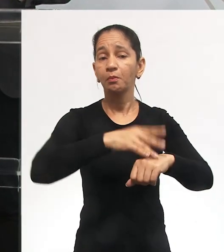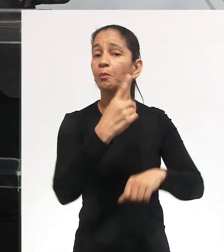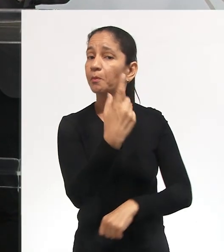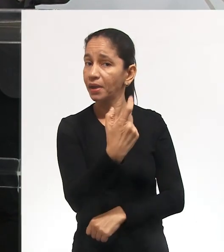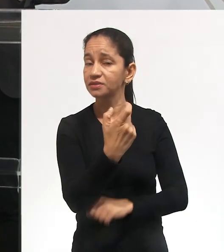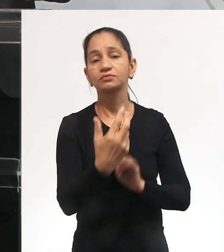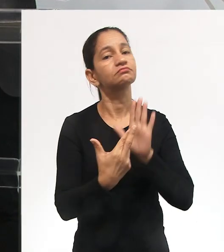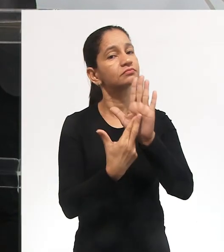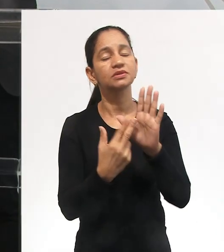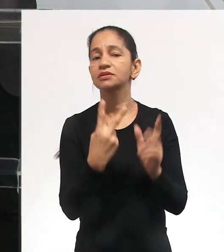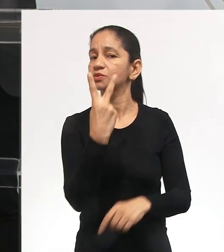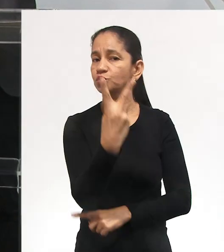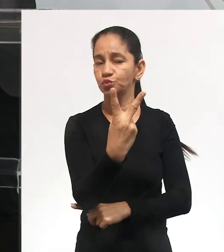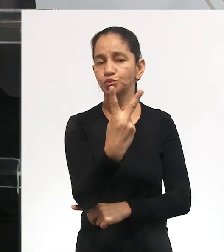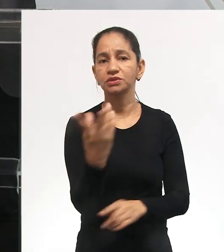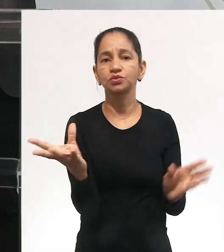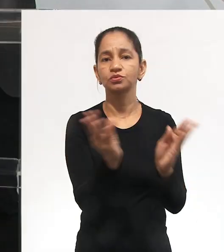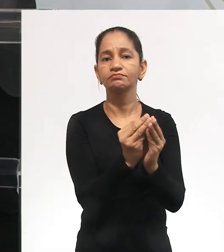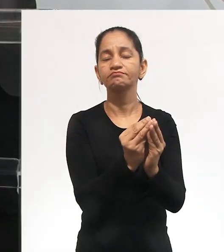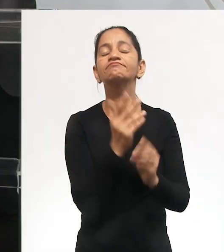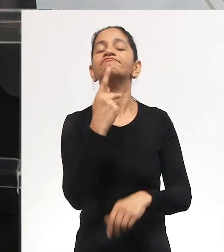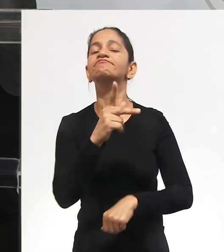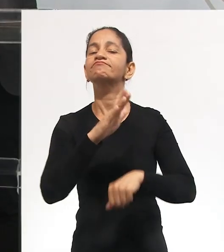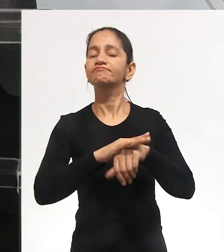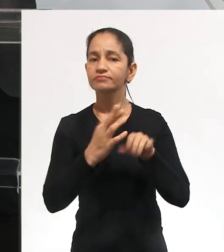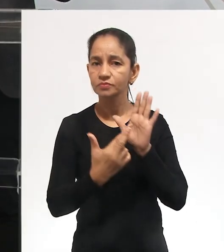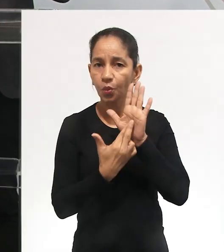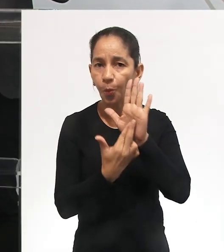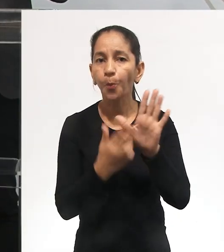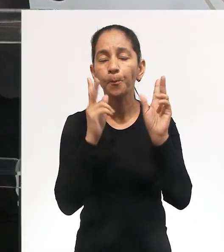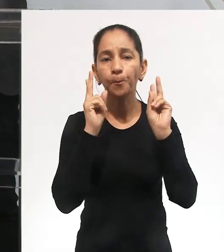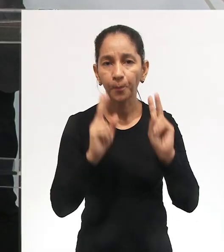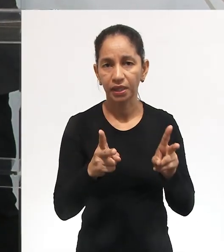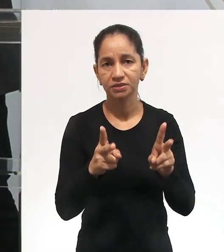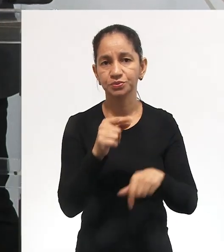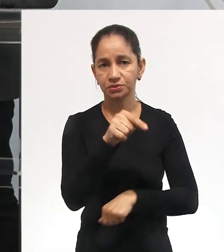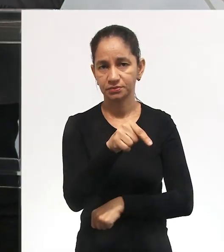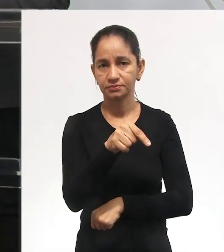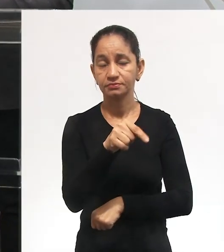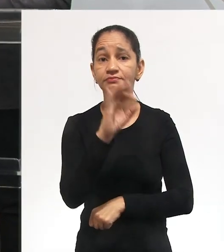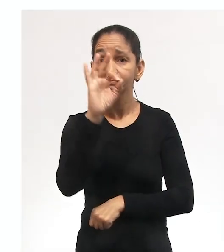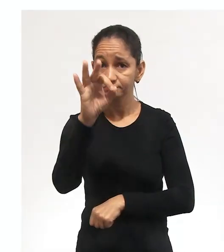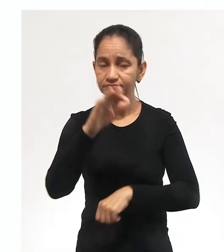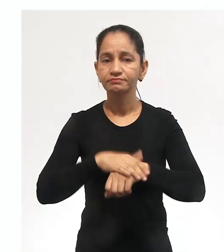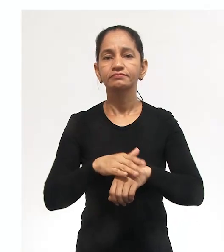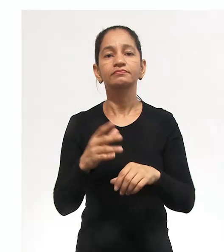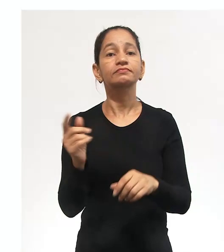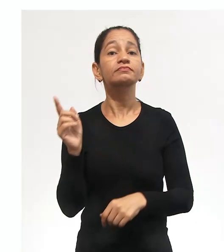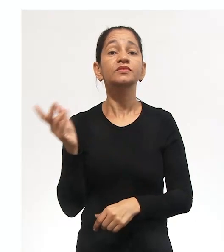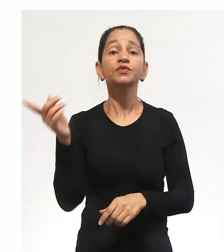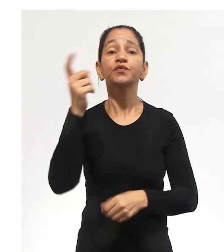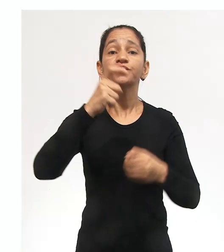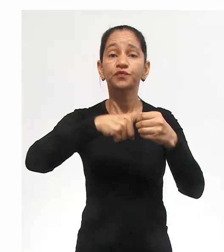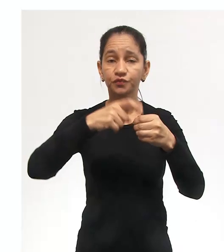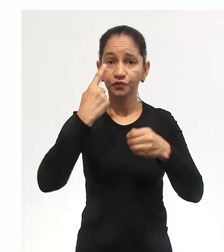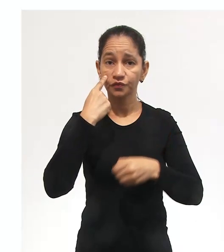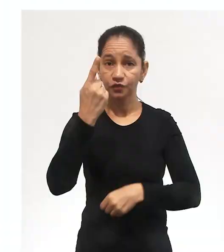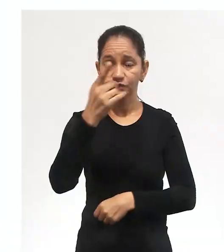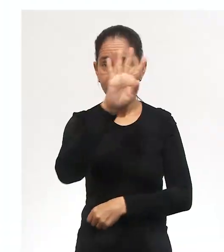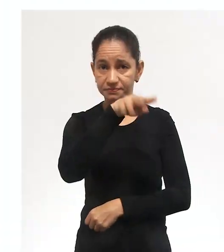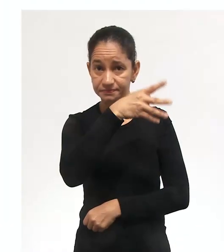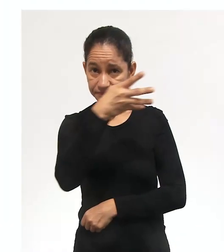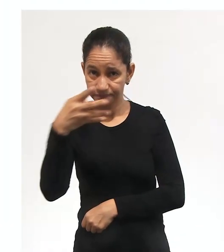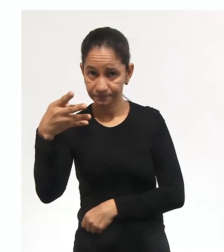representa, né, essas duas entidades, essas duas personalidades. Tá? Vem aqui comigo no slide. Forma de